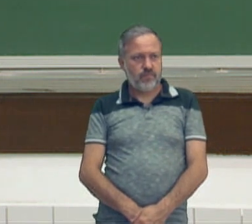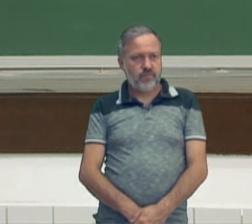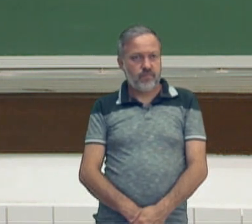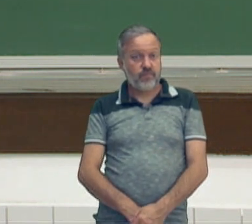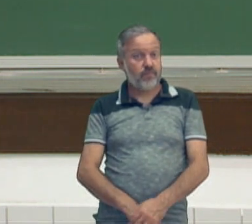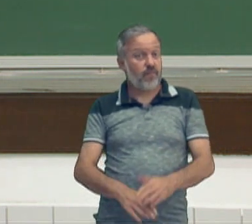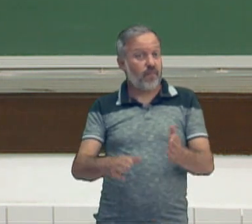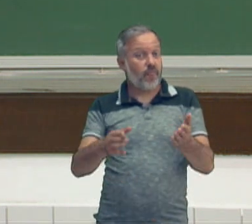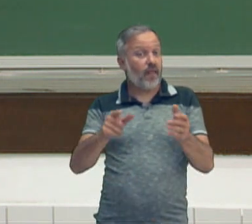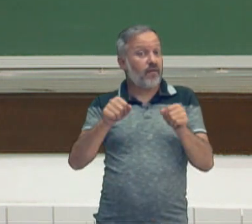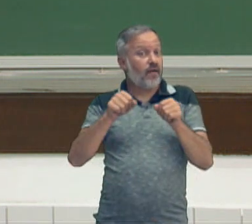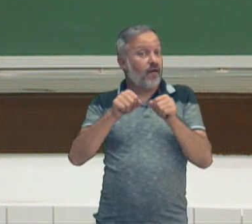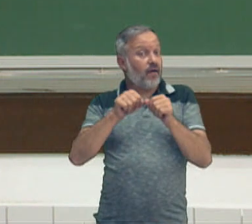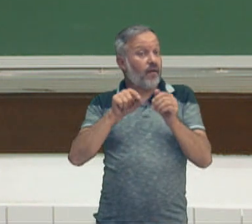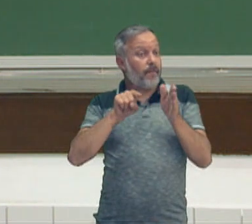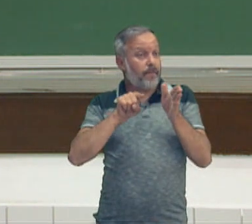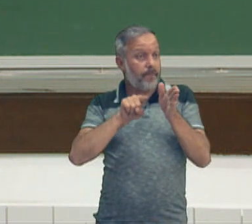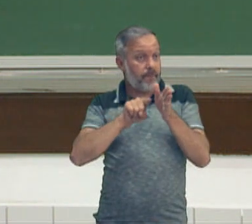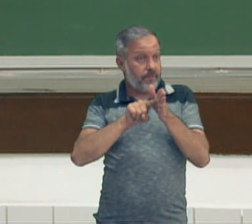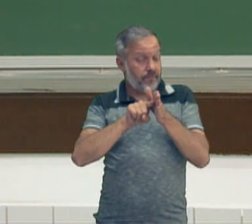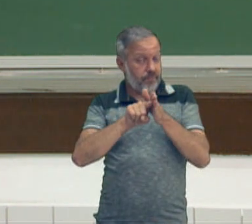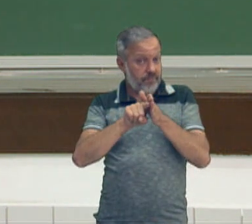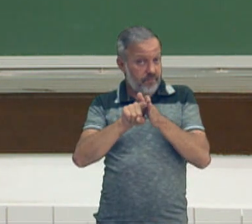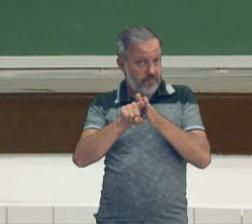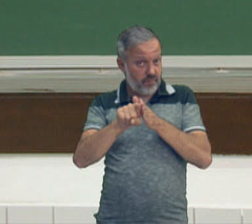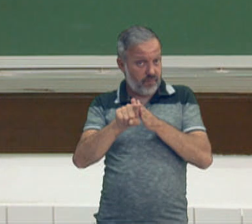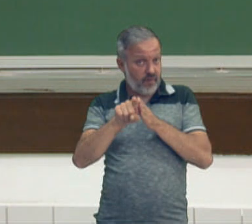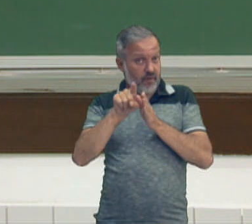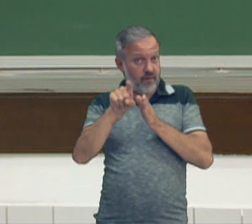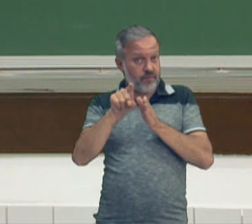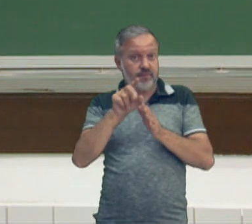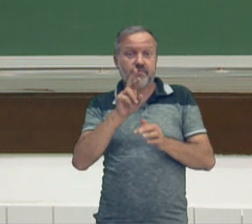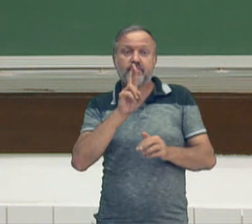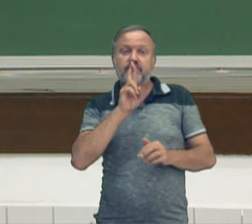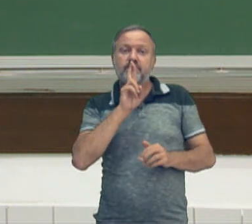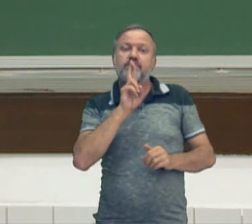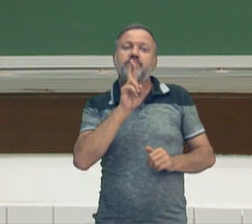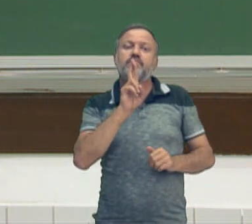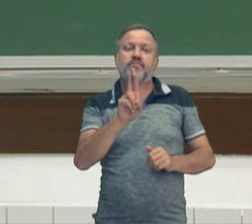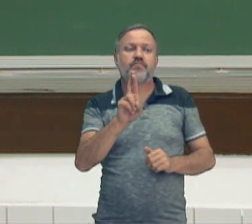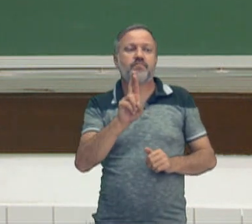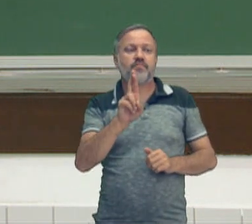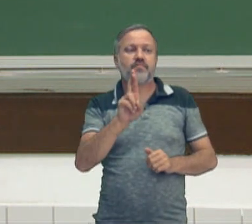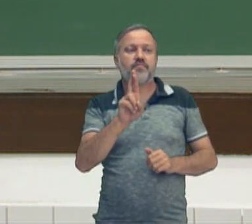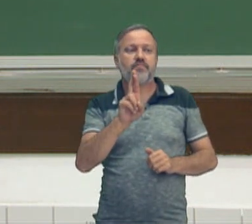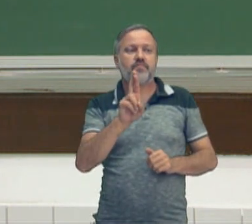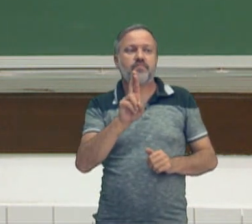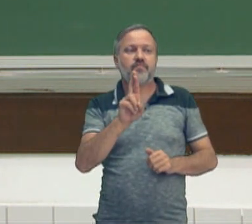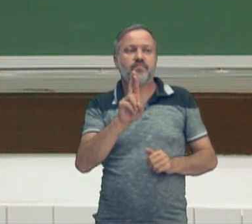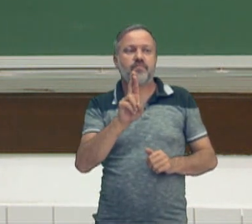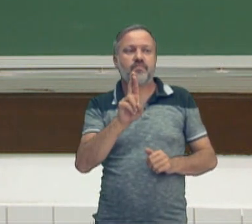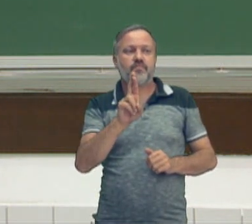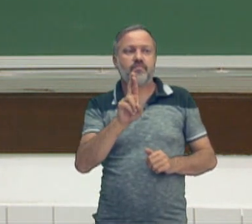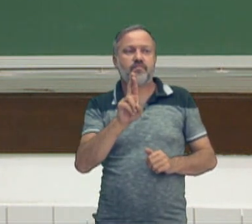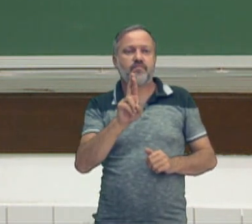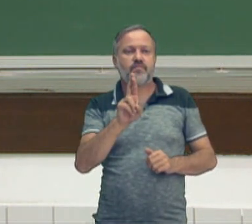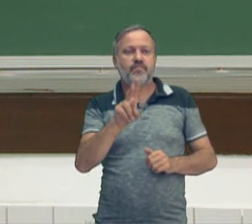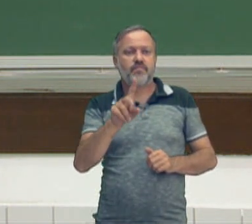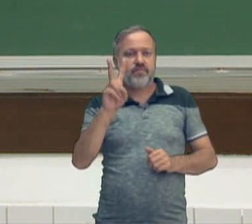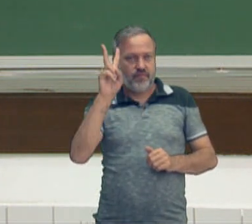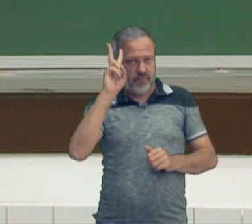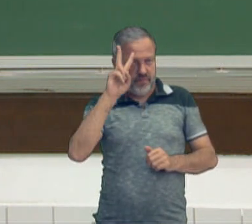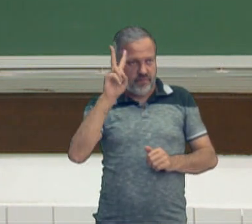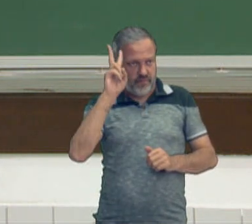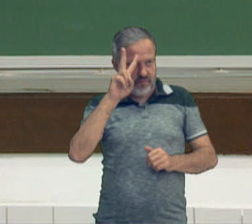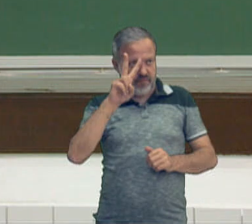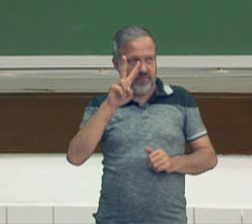pouquinho mais, um exercício um pouquinho mais elaborado para ver como é que vocês se saem nesse aí, tá bom? E a gente já volta corrigindo de